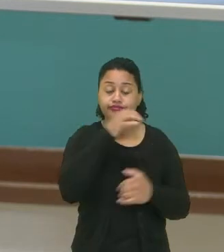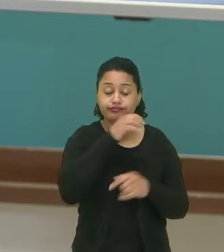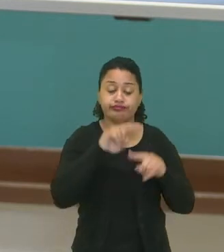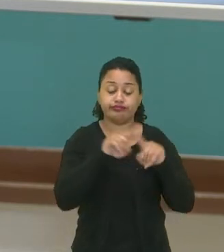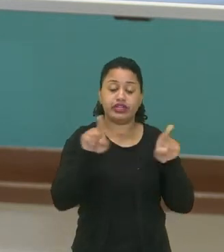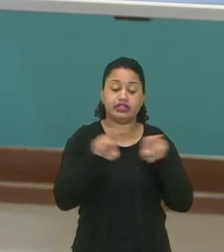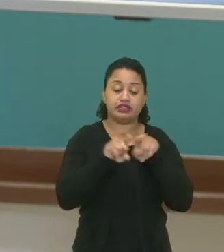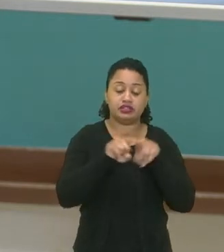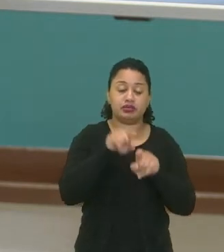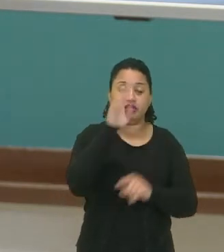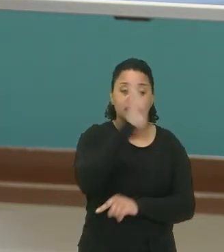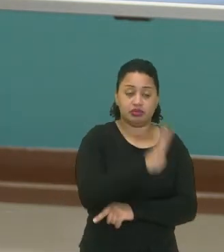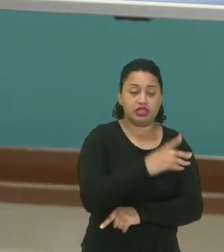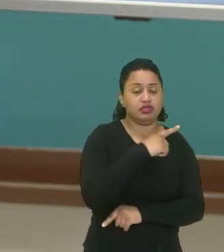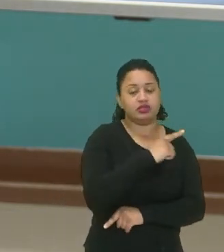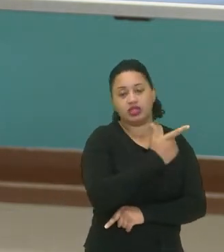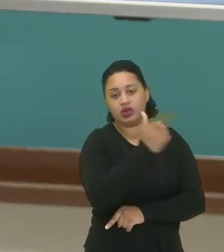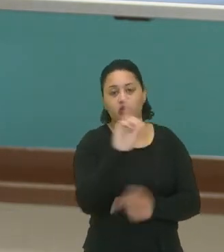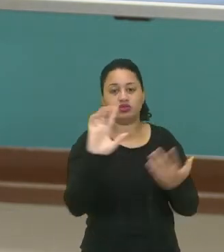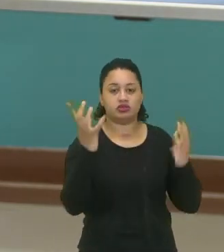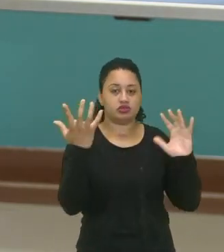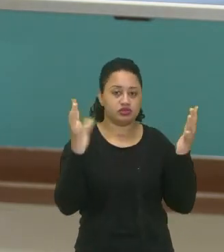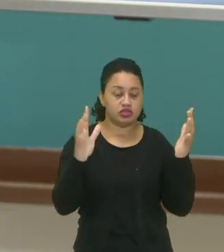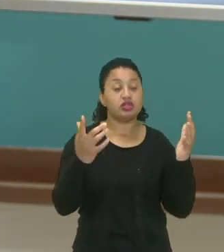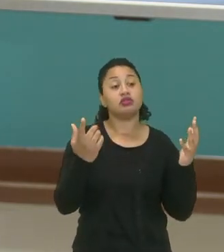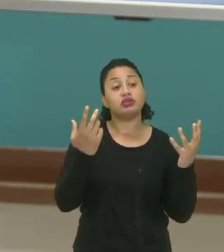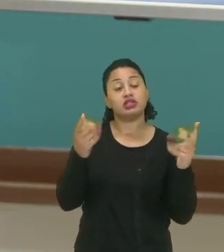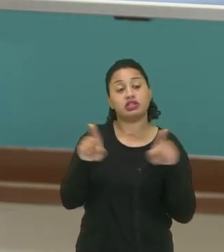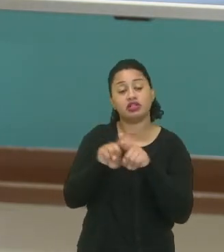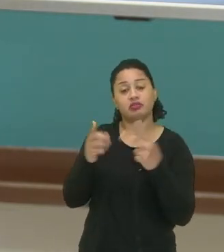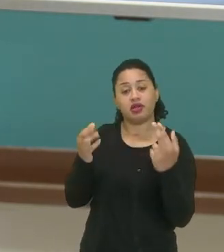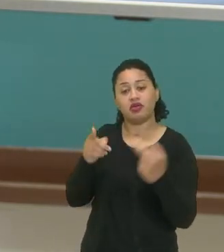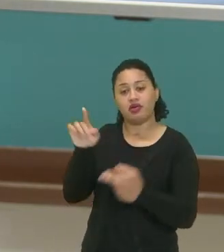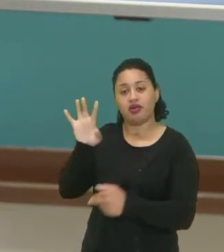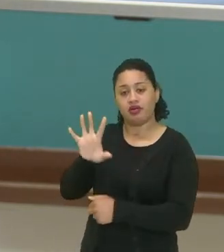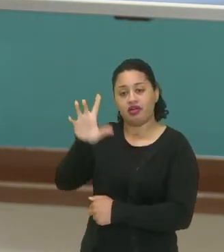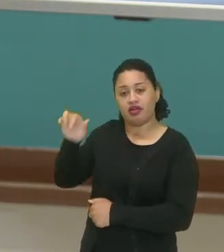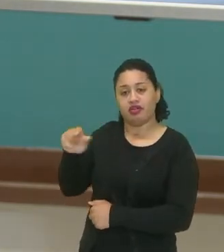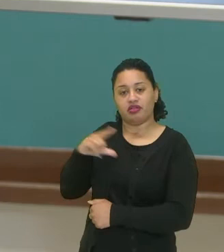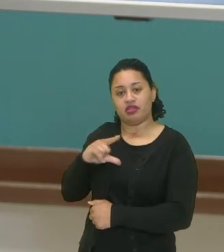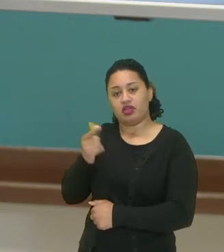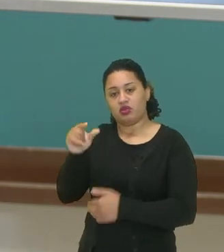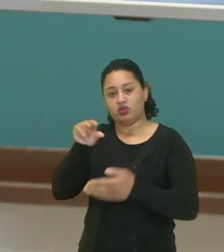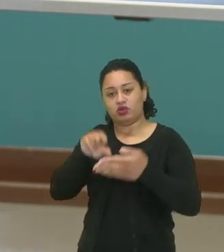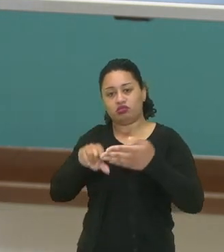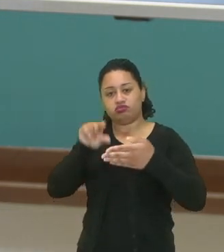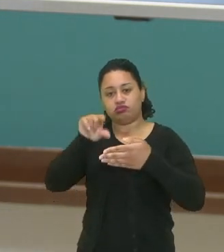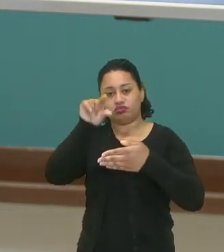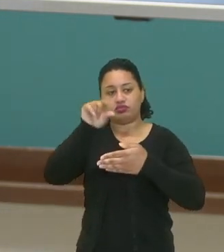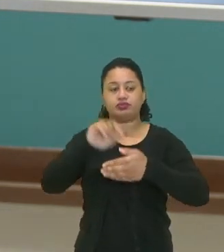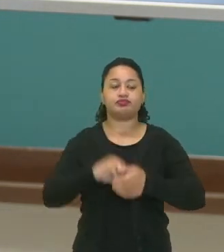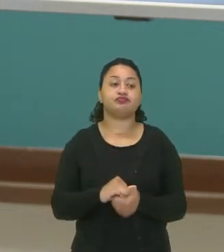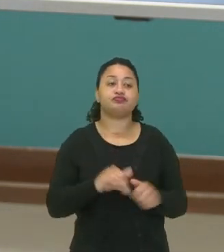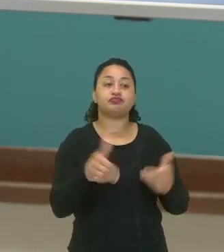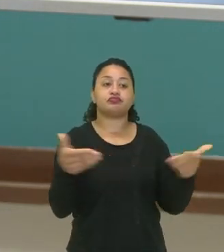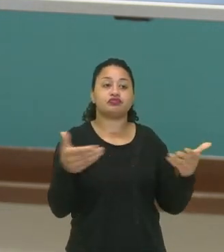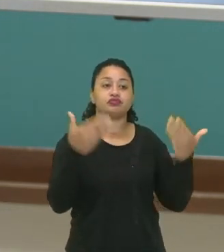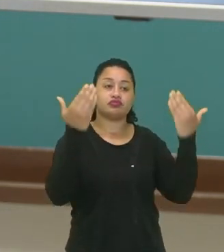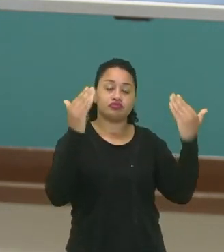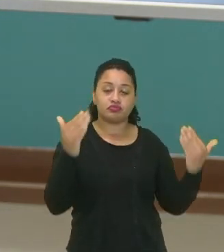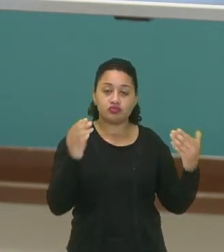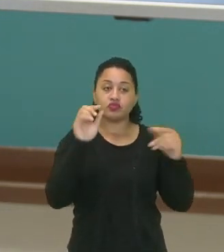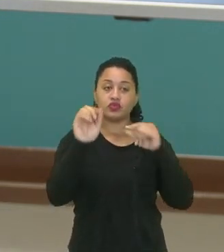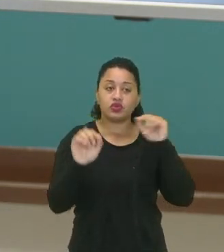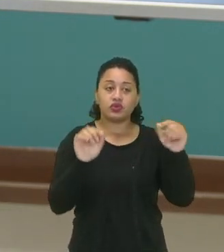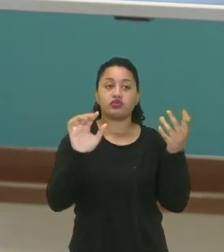né? E assim por diante, tá bom? Muito bem. Então, vamos analisar então o primeiro dos climas.